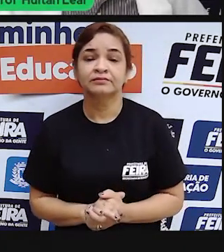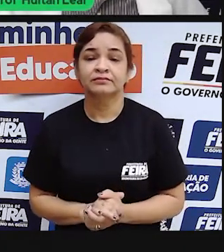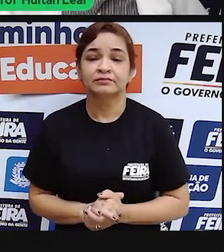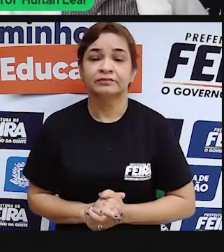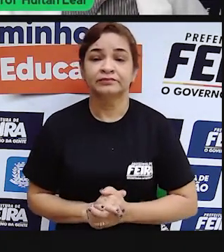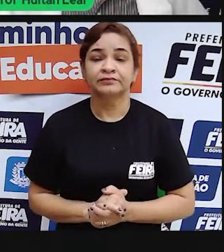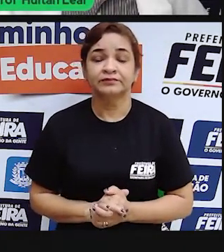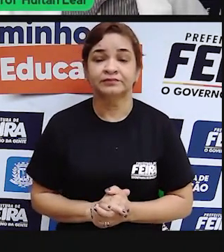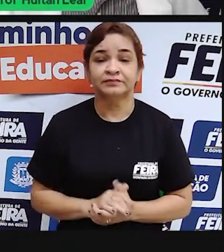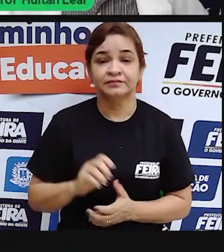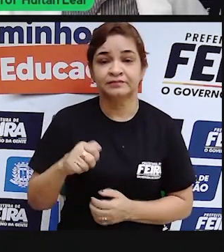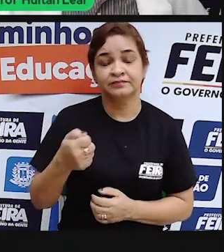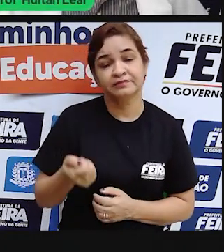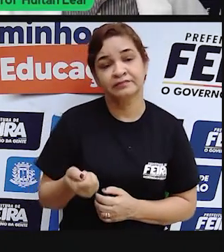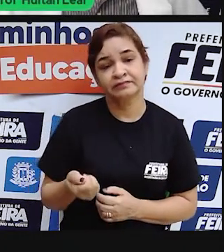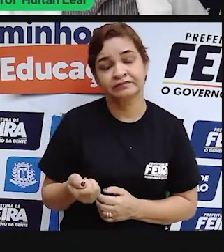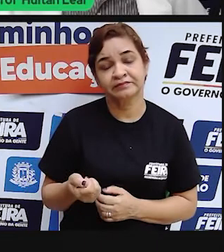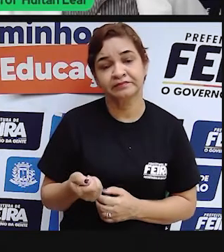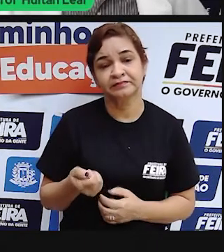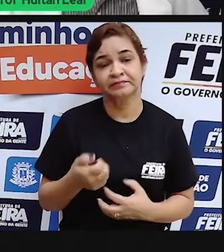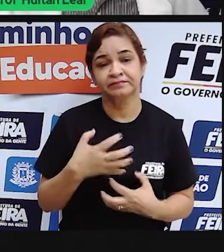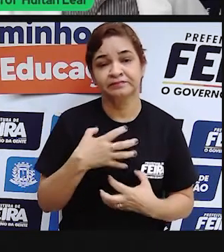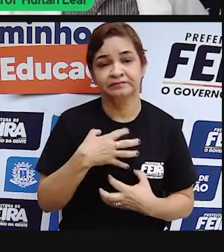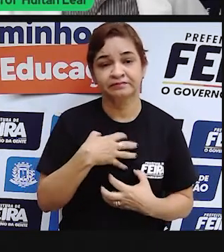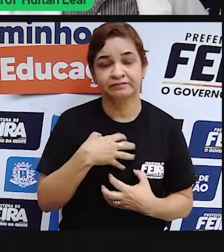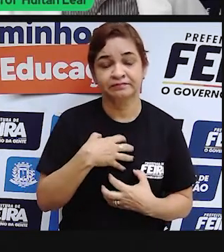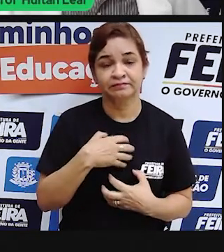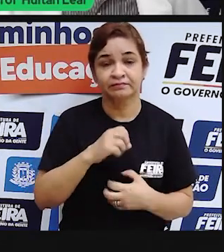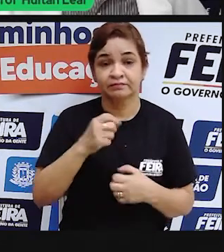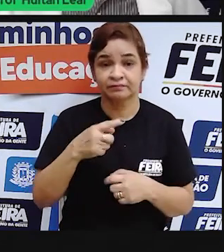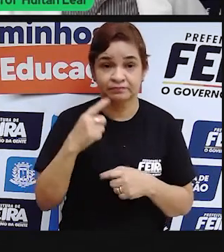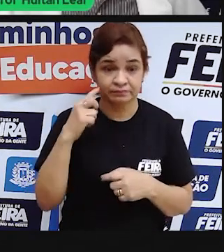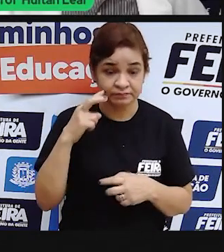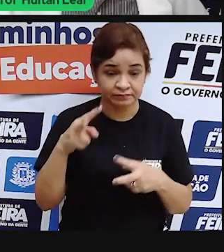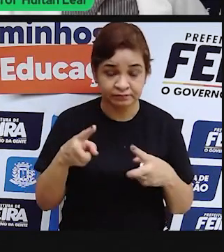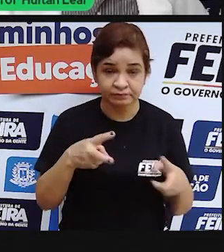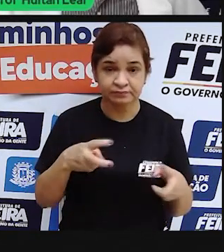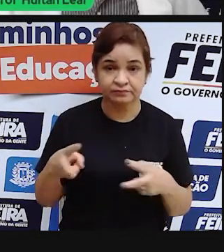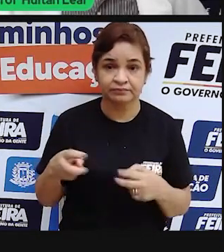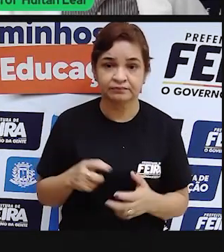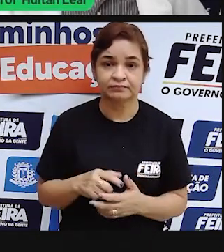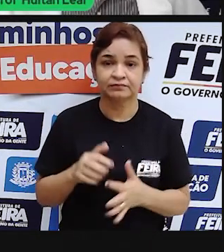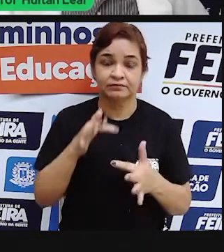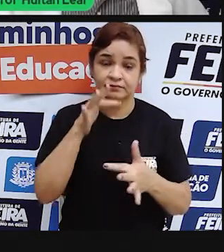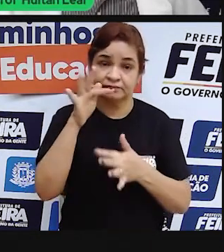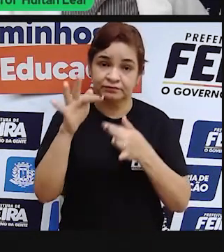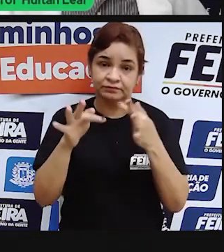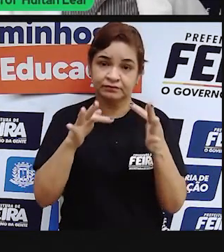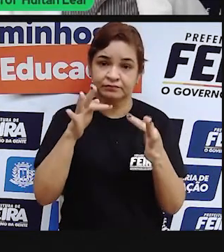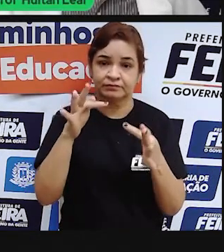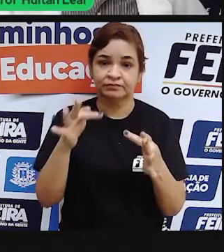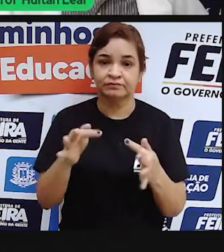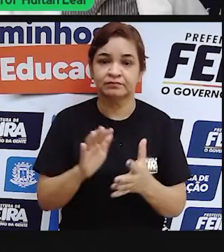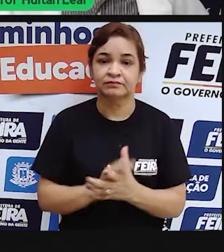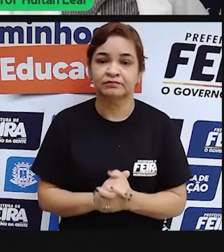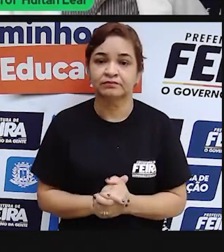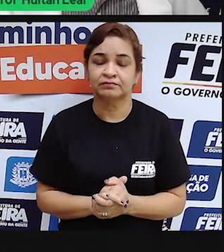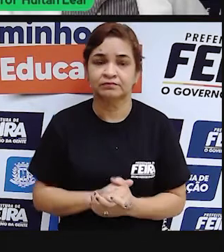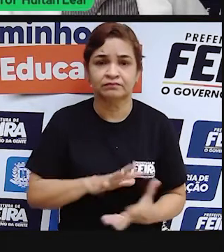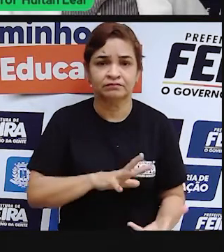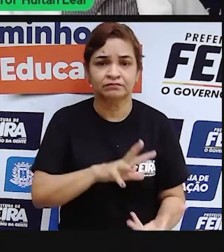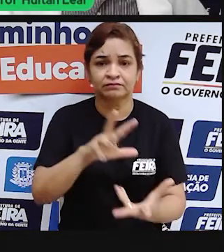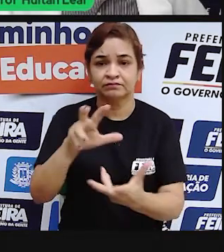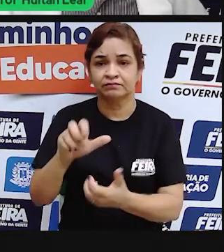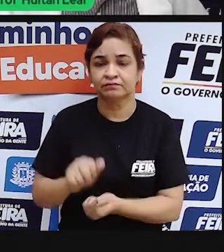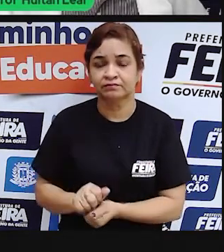imaterial. Então, o sinal ele pode ser tanto material quanto imaterial. Flores, material,